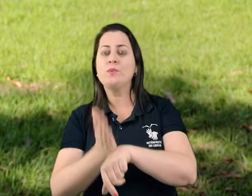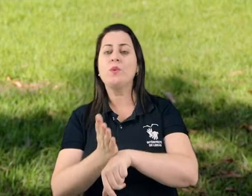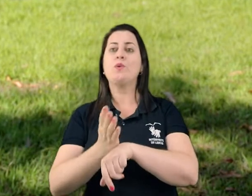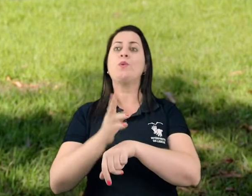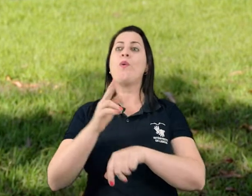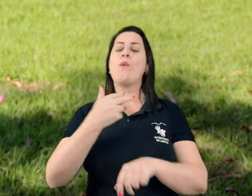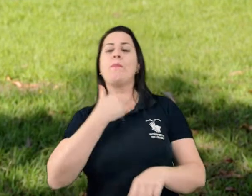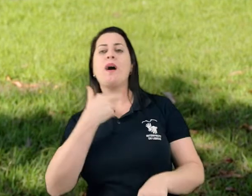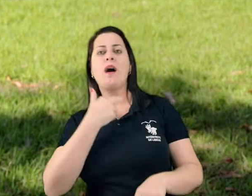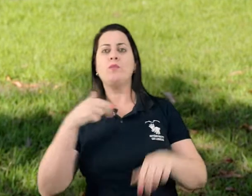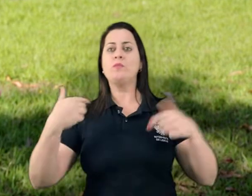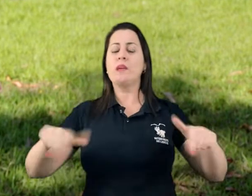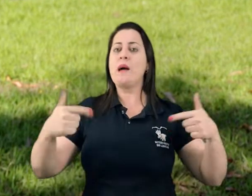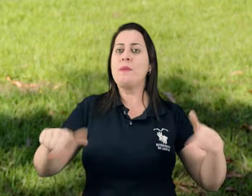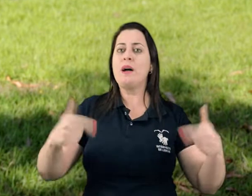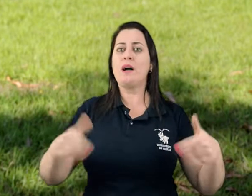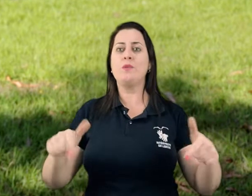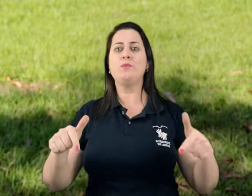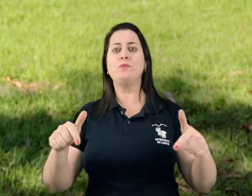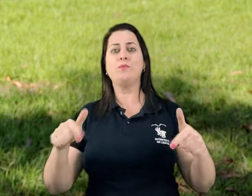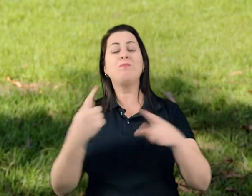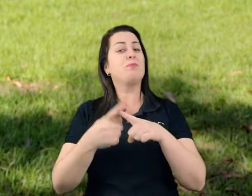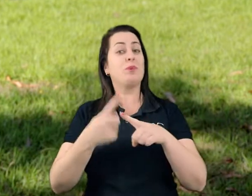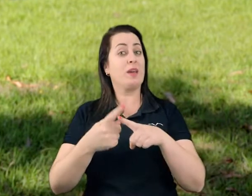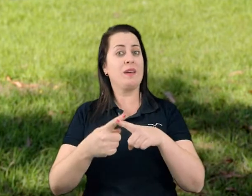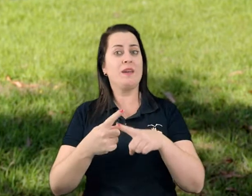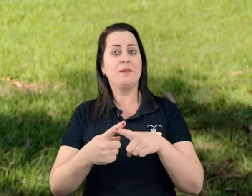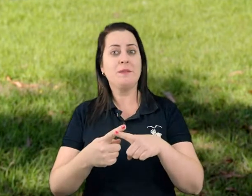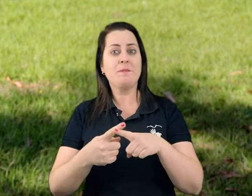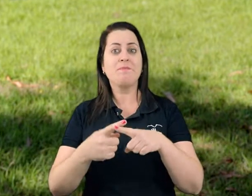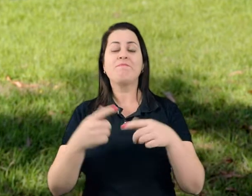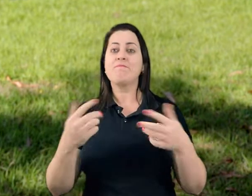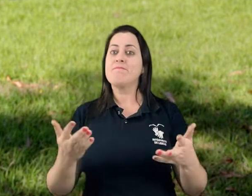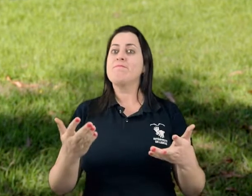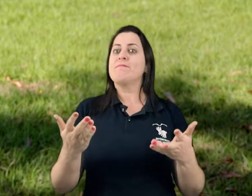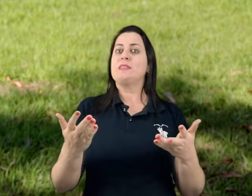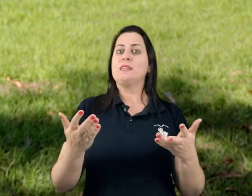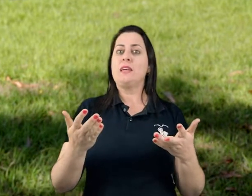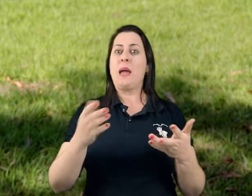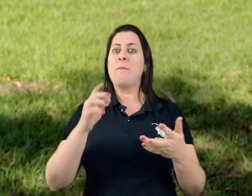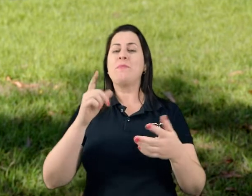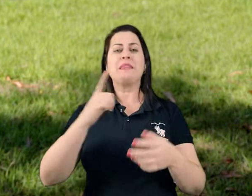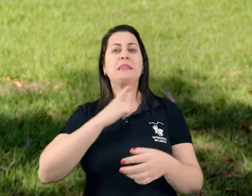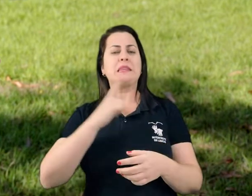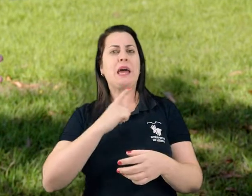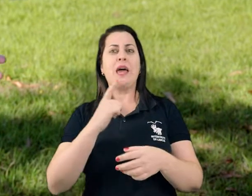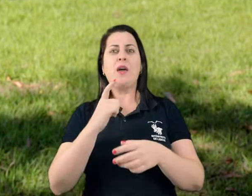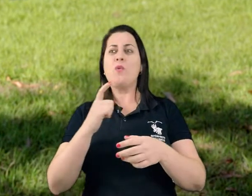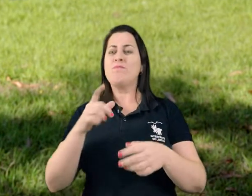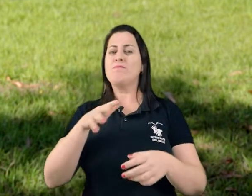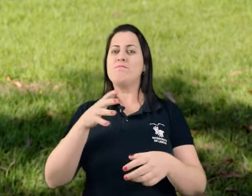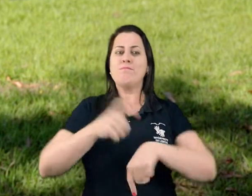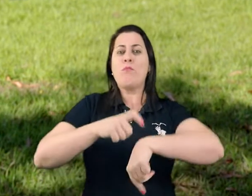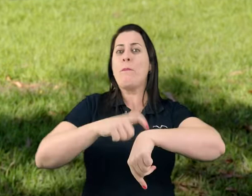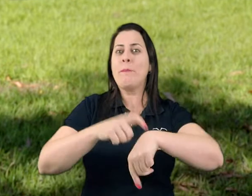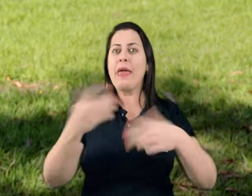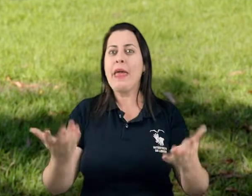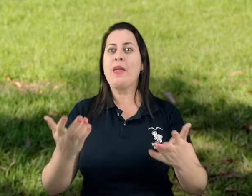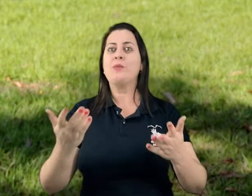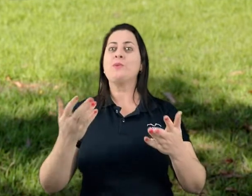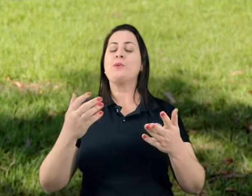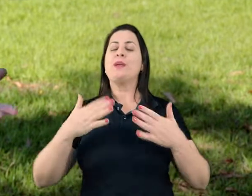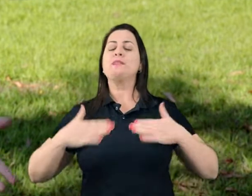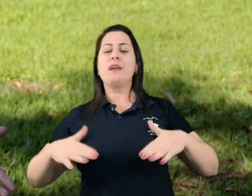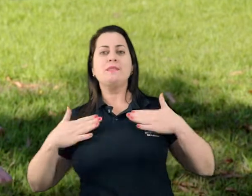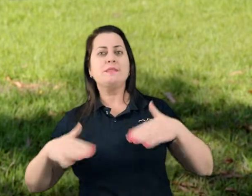ocupação laboral do ponto de vista que o uma certa sacralidade do